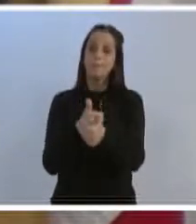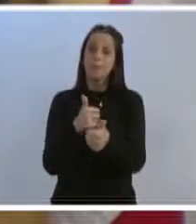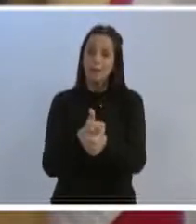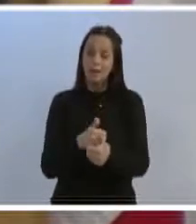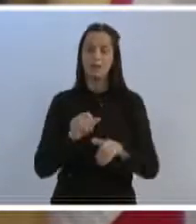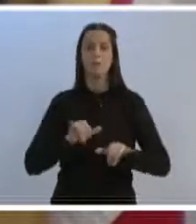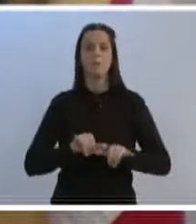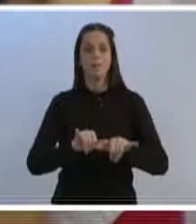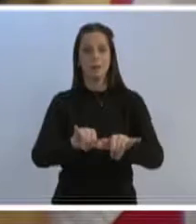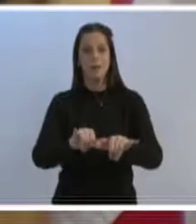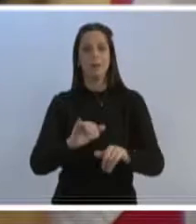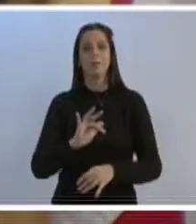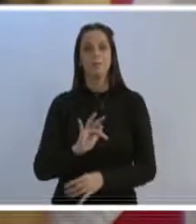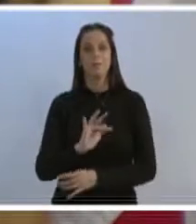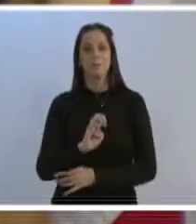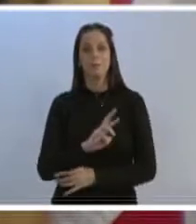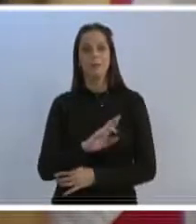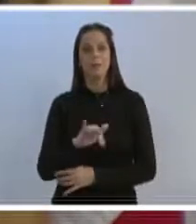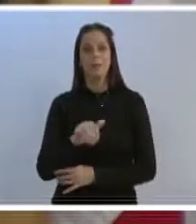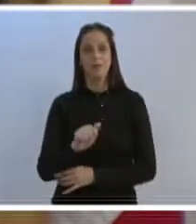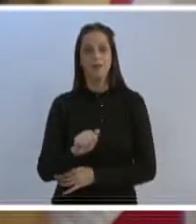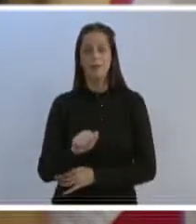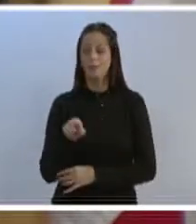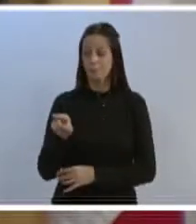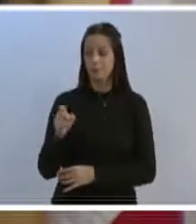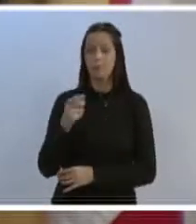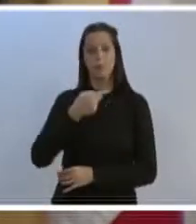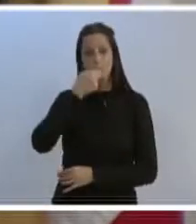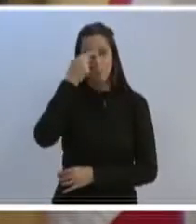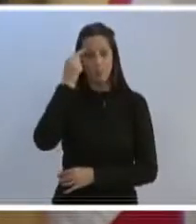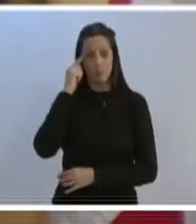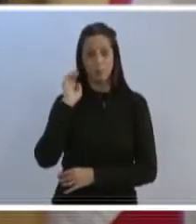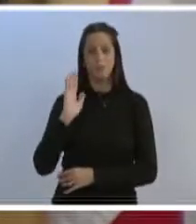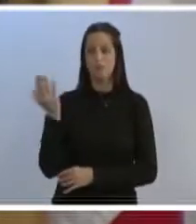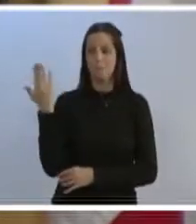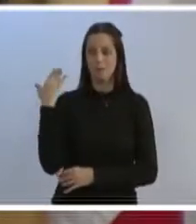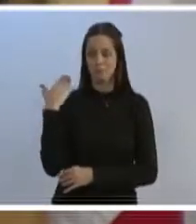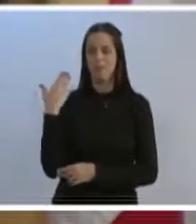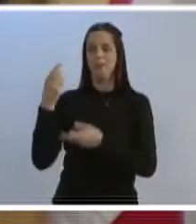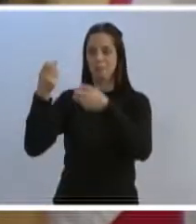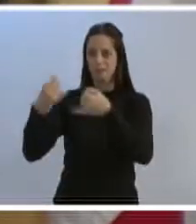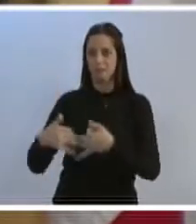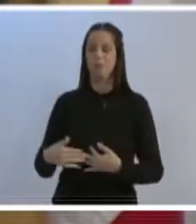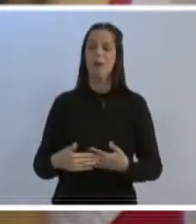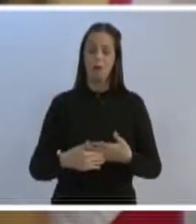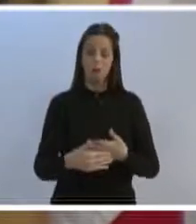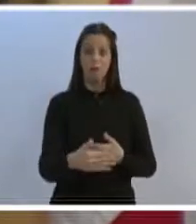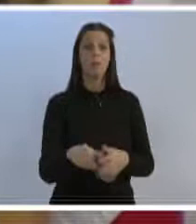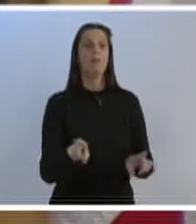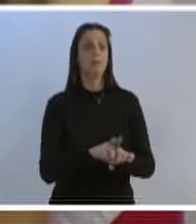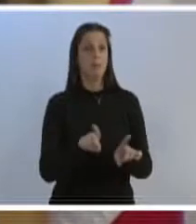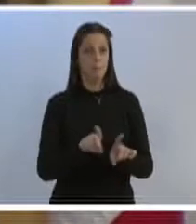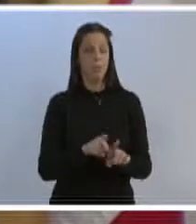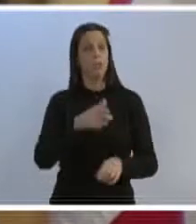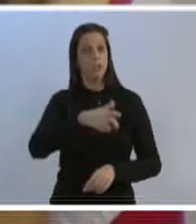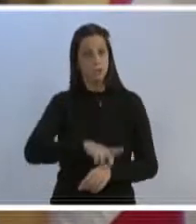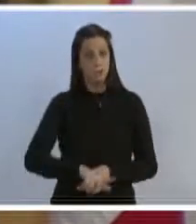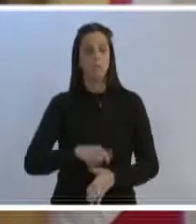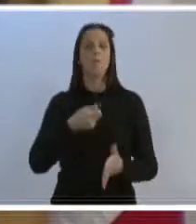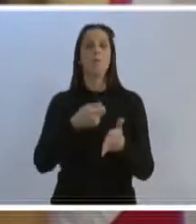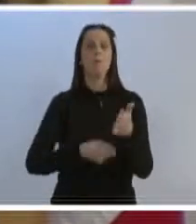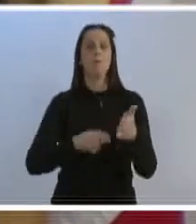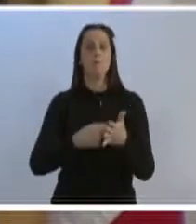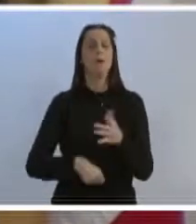bahia o vereador ito levantou esse assunto aqui há poucos dias tivemos um atropelamento na rua bahia e eu vou mais uma vez cobrar